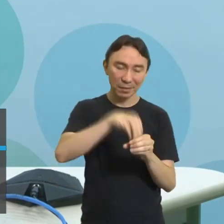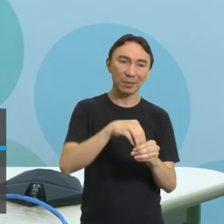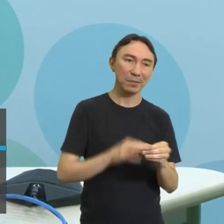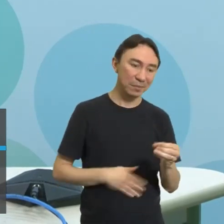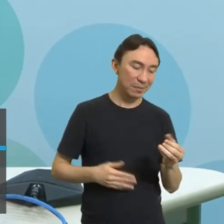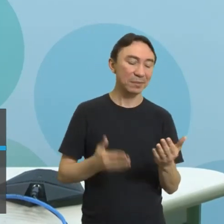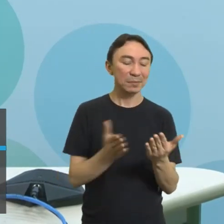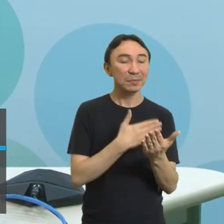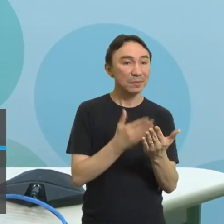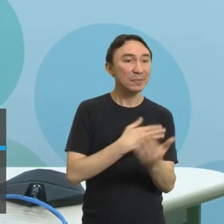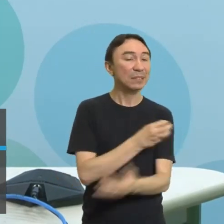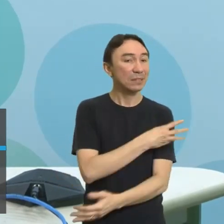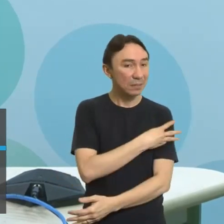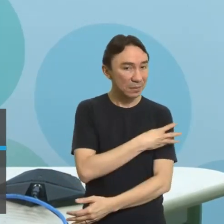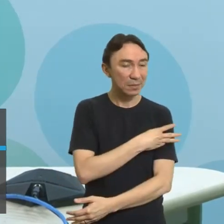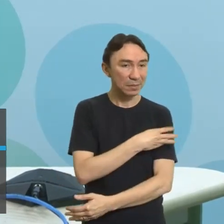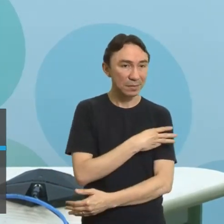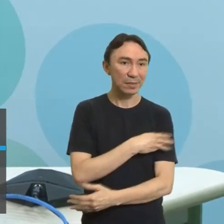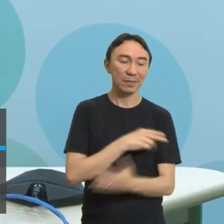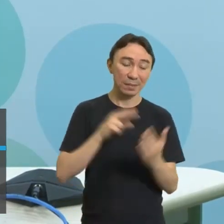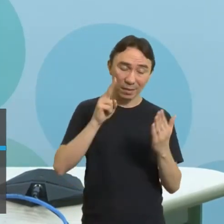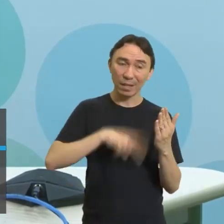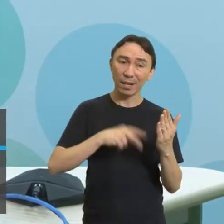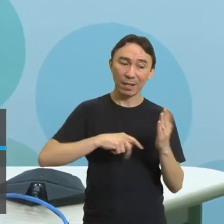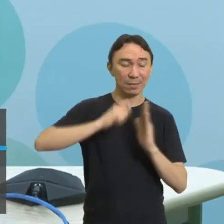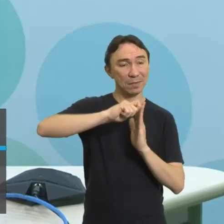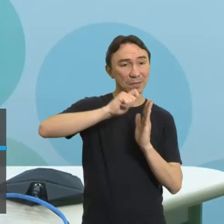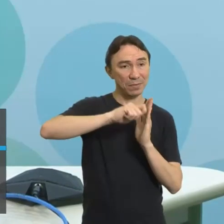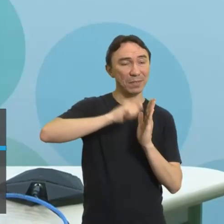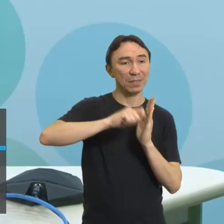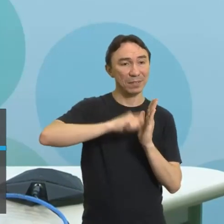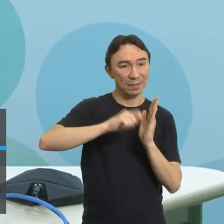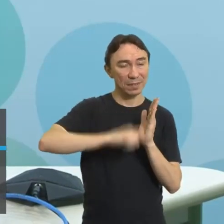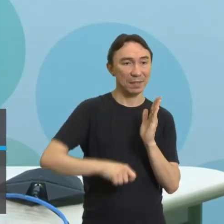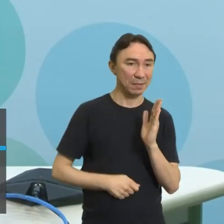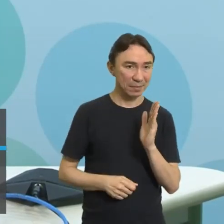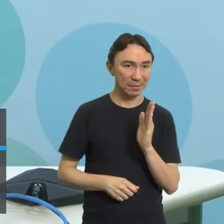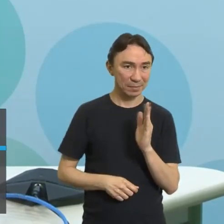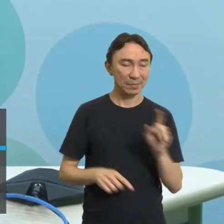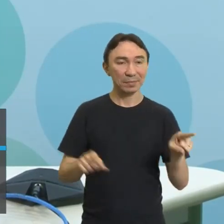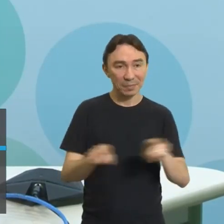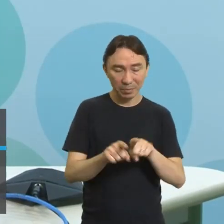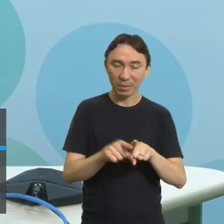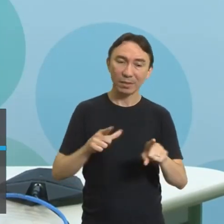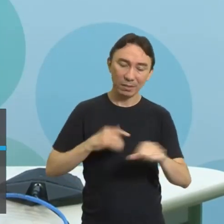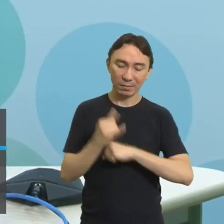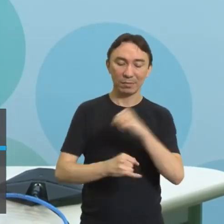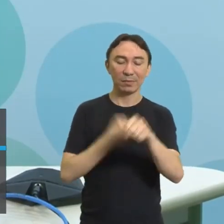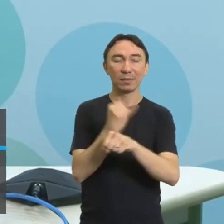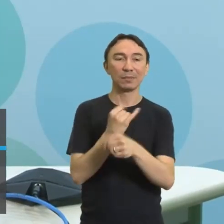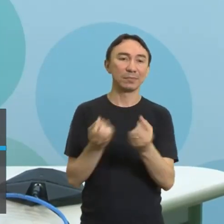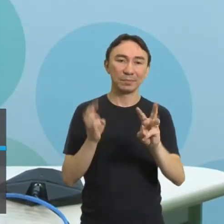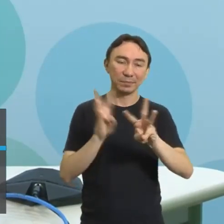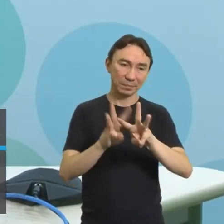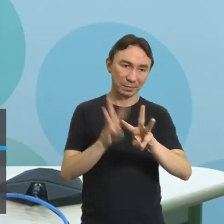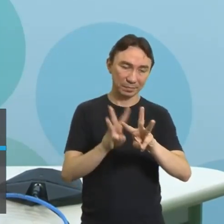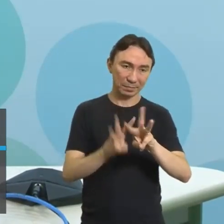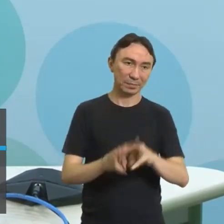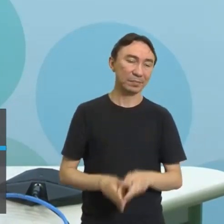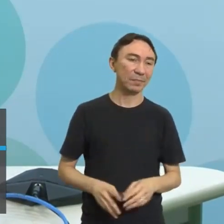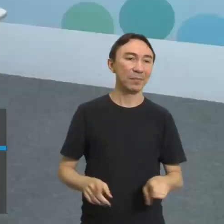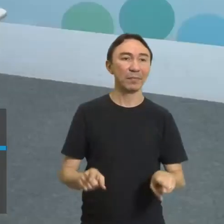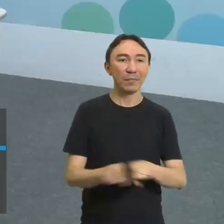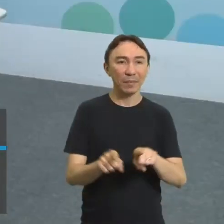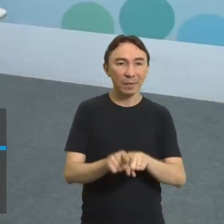Do currículo em ação Ler e Escrever. Então, é só para vocês, mas tá no site do domínio público também, né? E queria agradecer